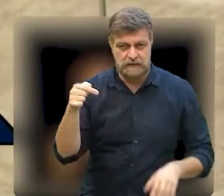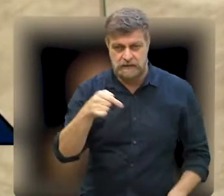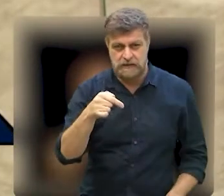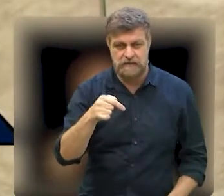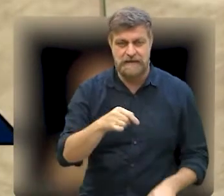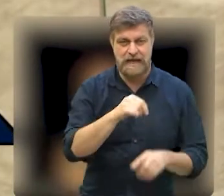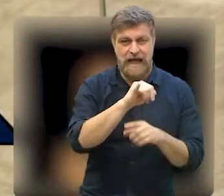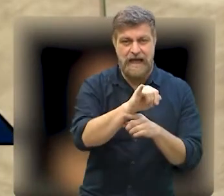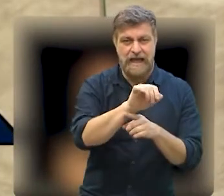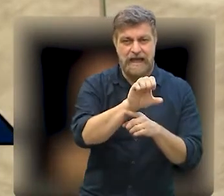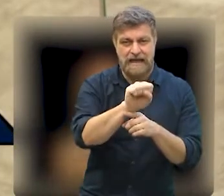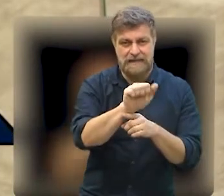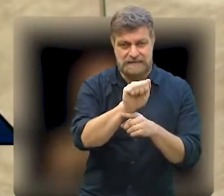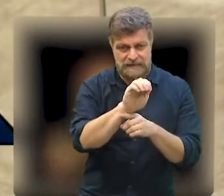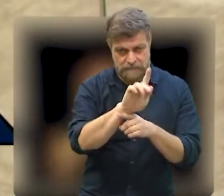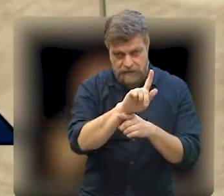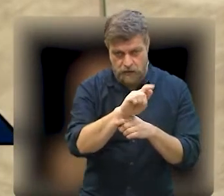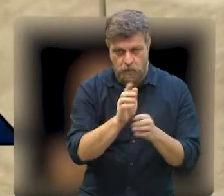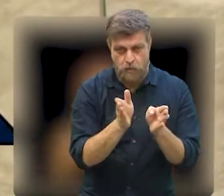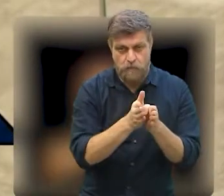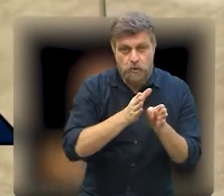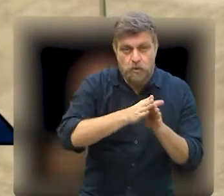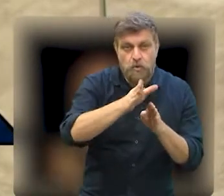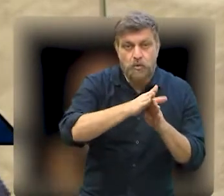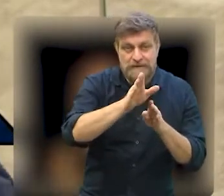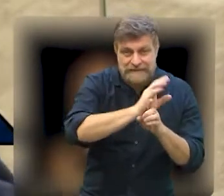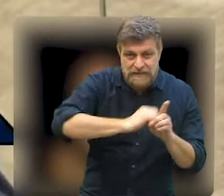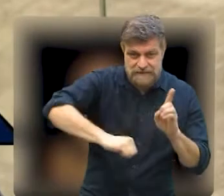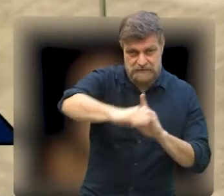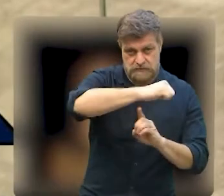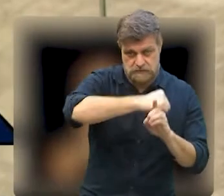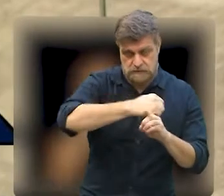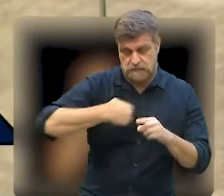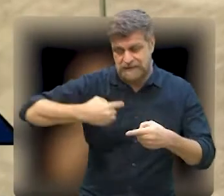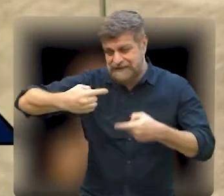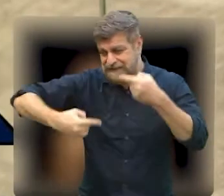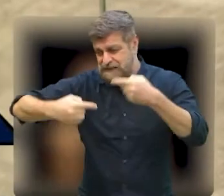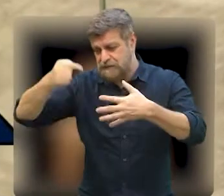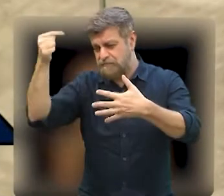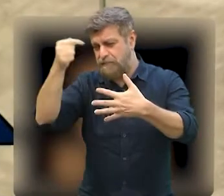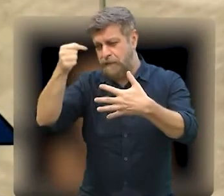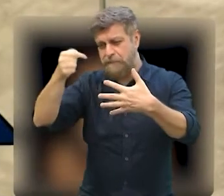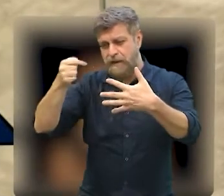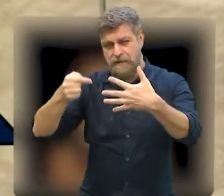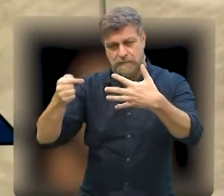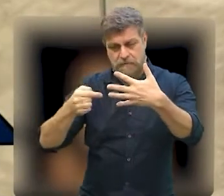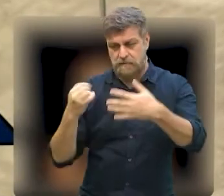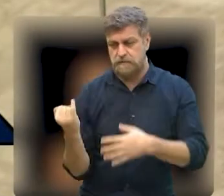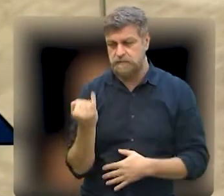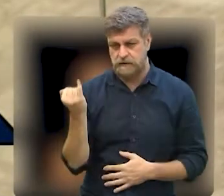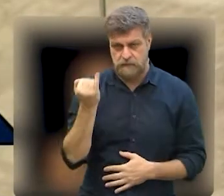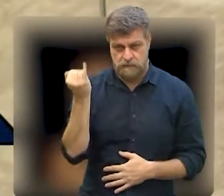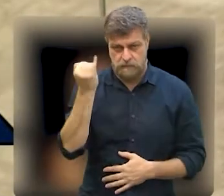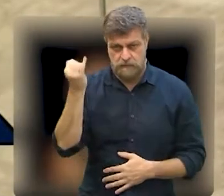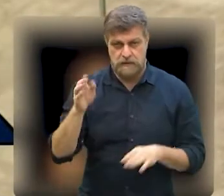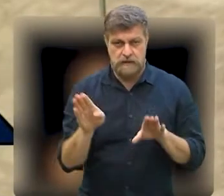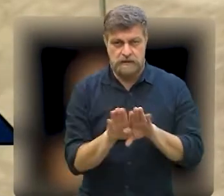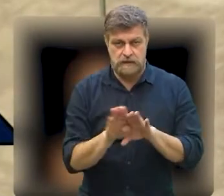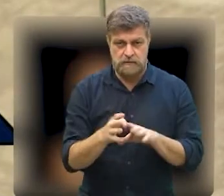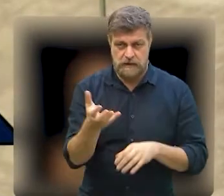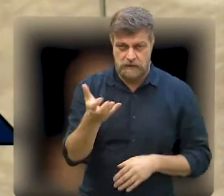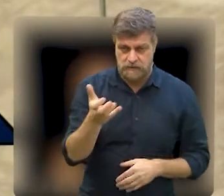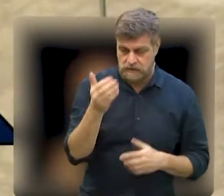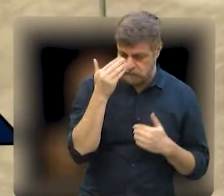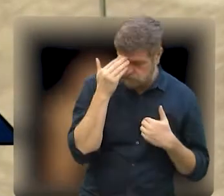a senhora Isabel. Nós discutimos aqui muitos assuntos importantes desta pasta, a qual também